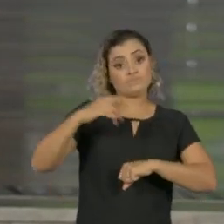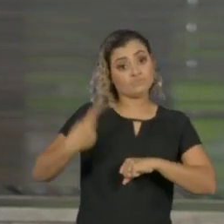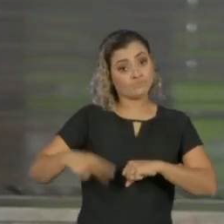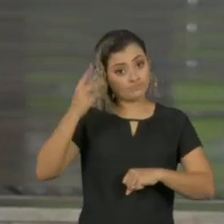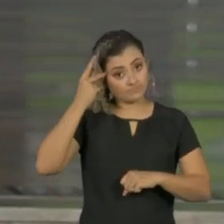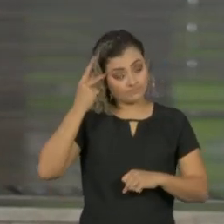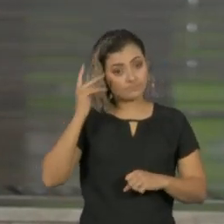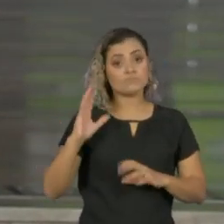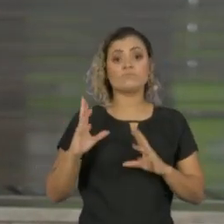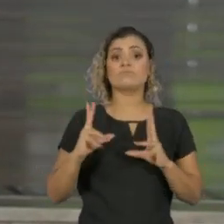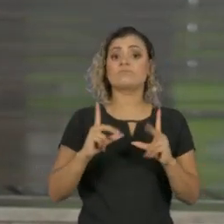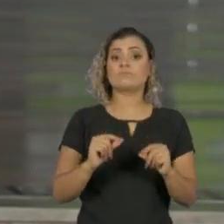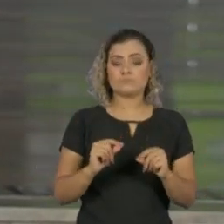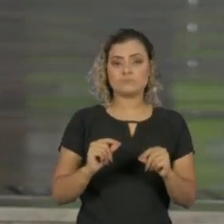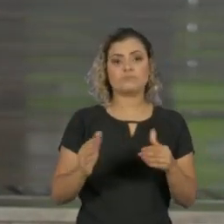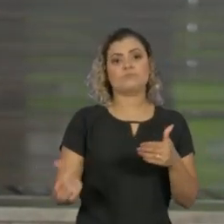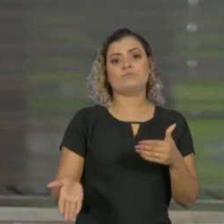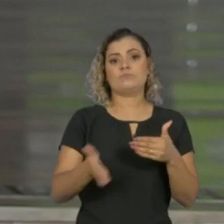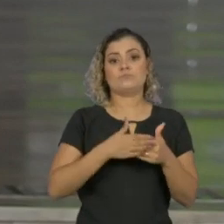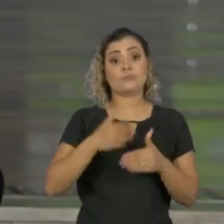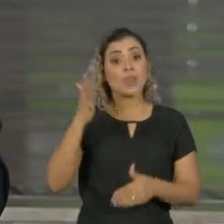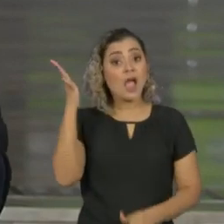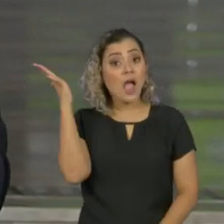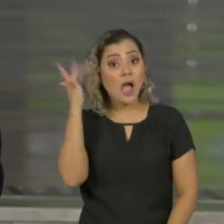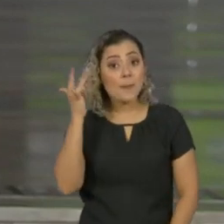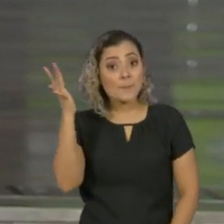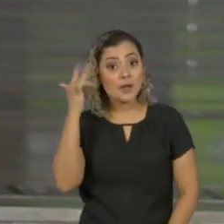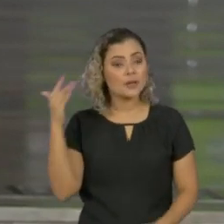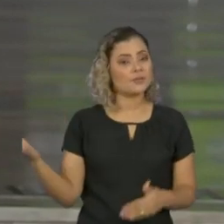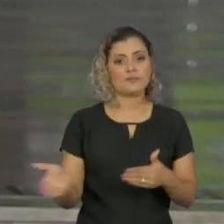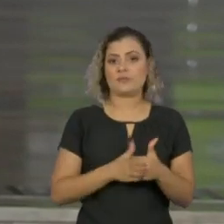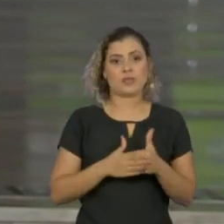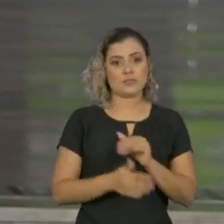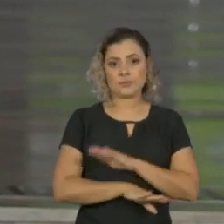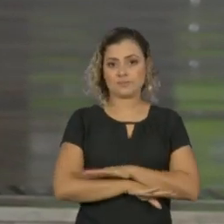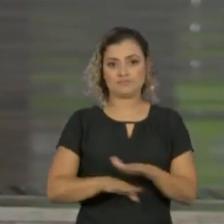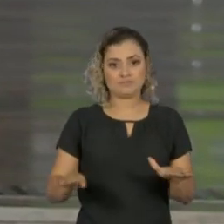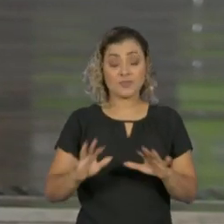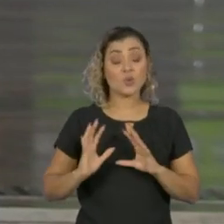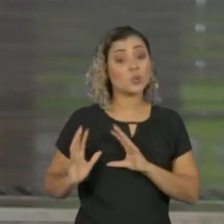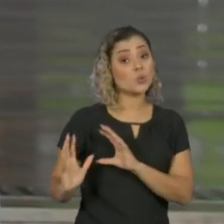quanto estaduais, fecham amanhã. A partir de amanhã,